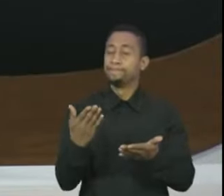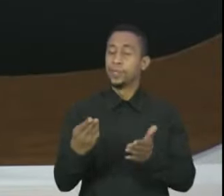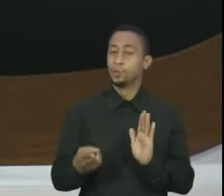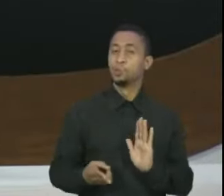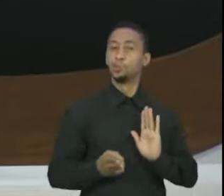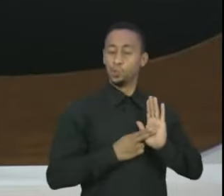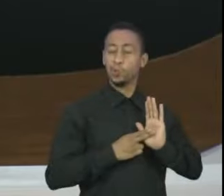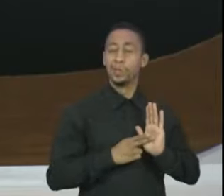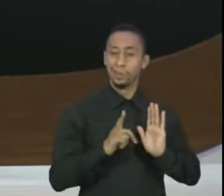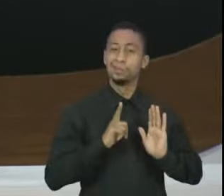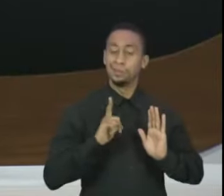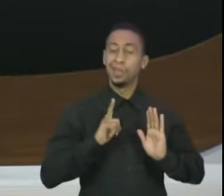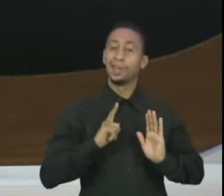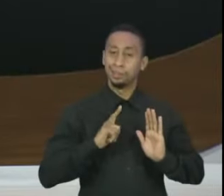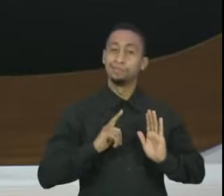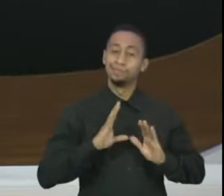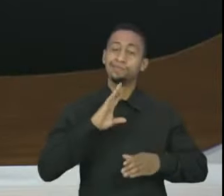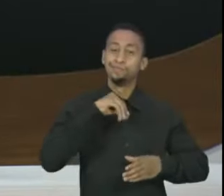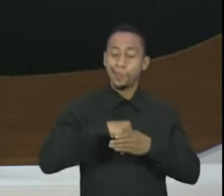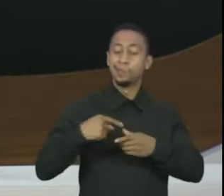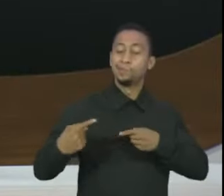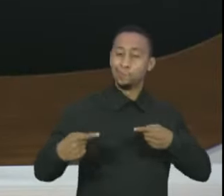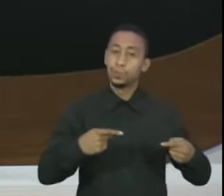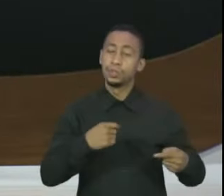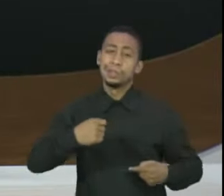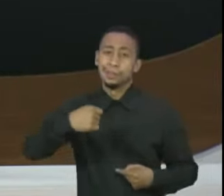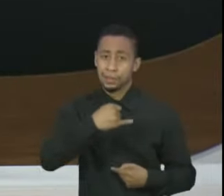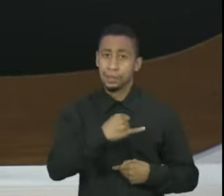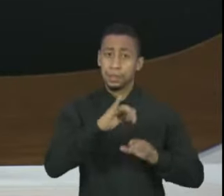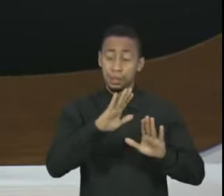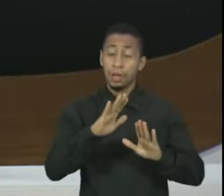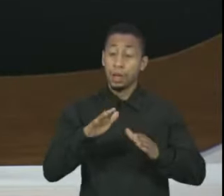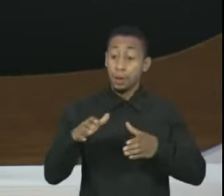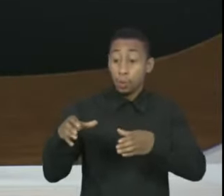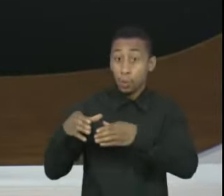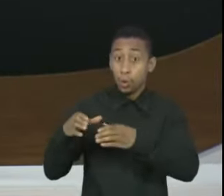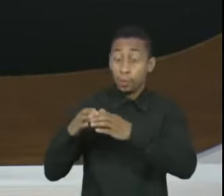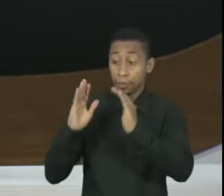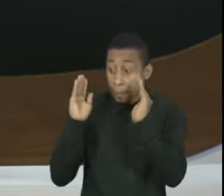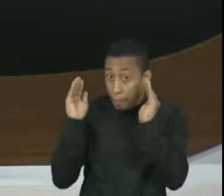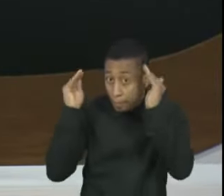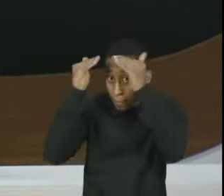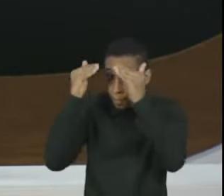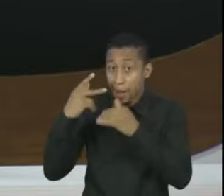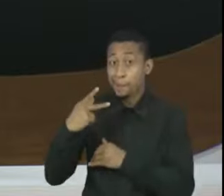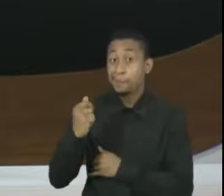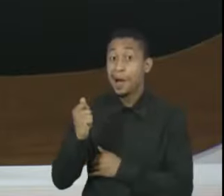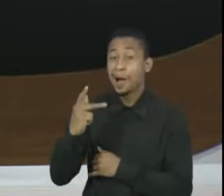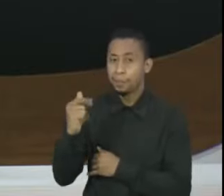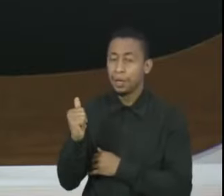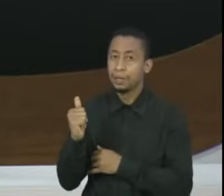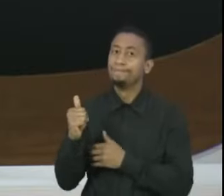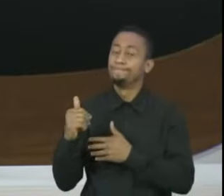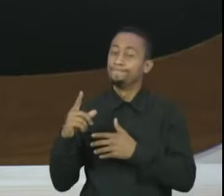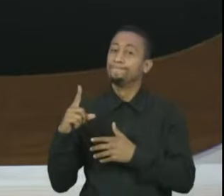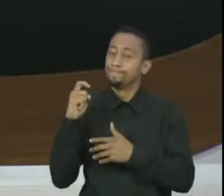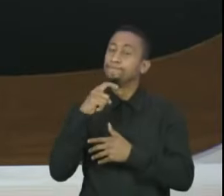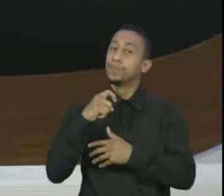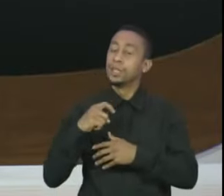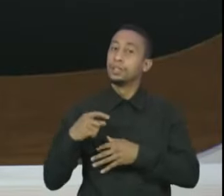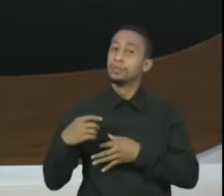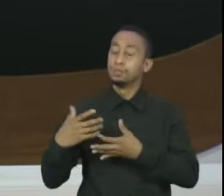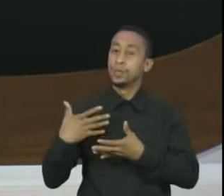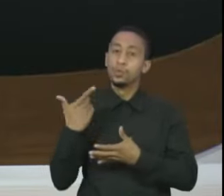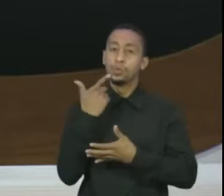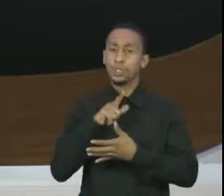o papado do Papa Francisco enfrenta uma posição muito dura por parte das aulas mais conservadoras da igreja